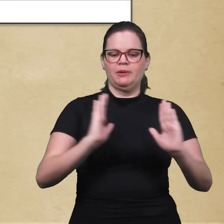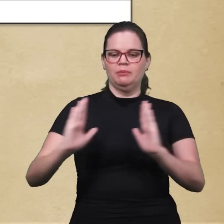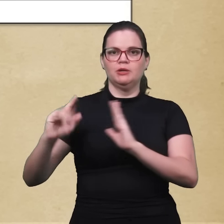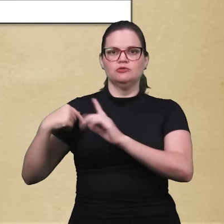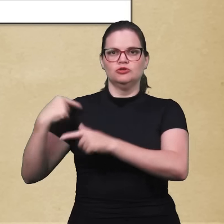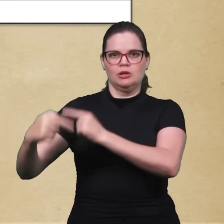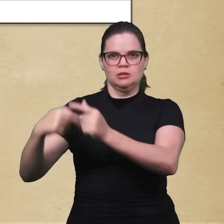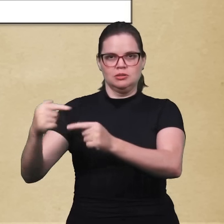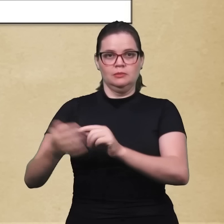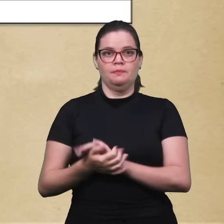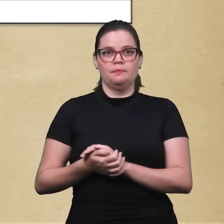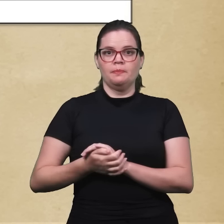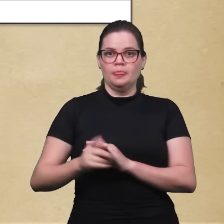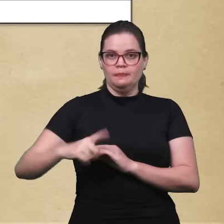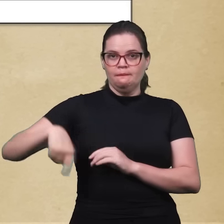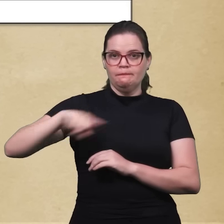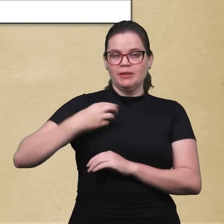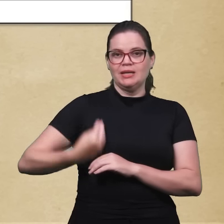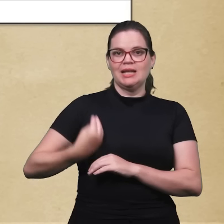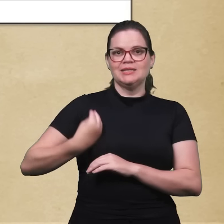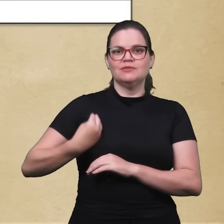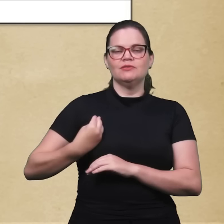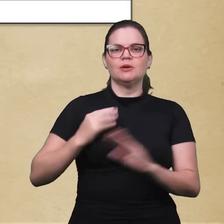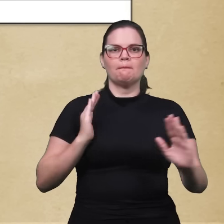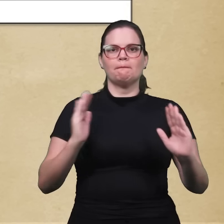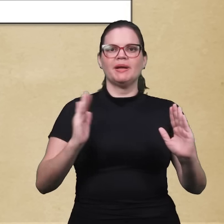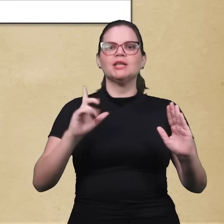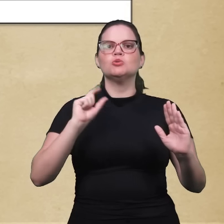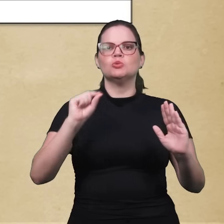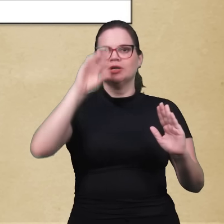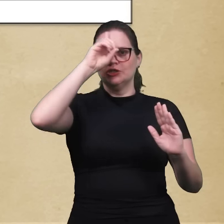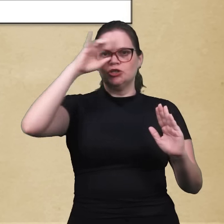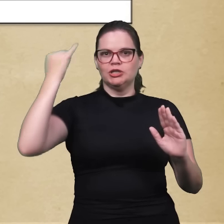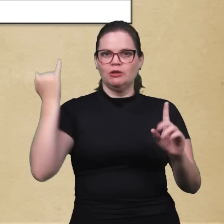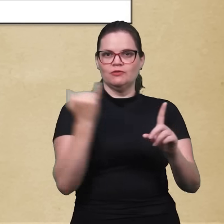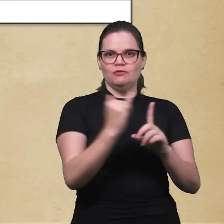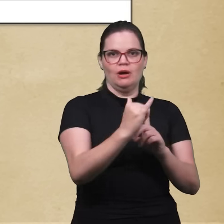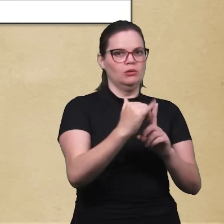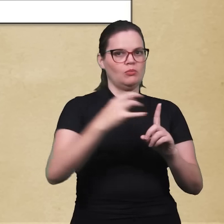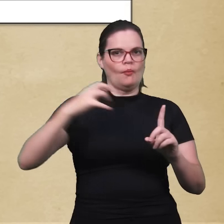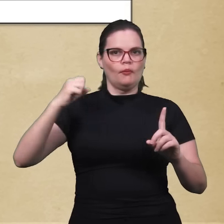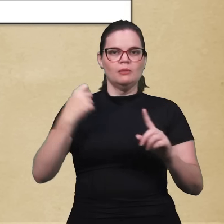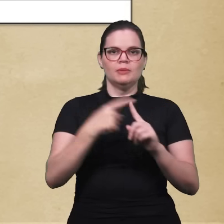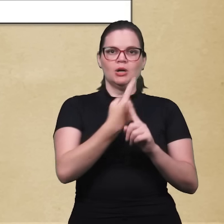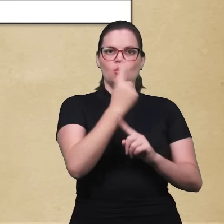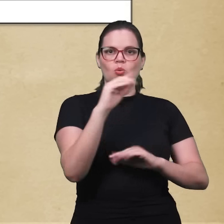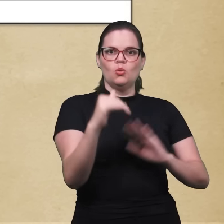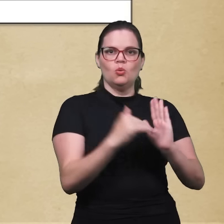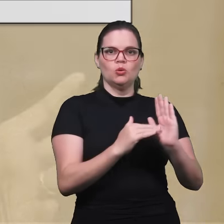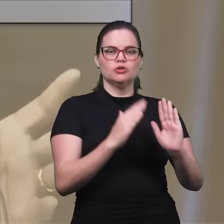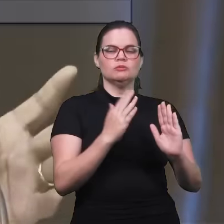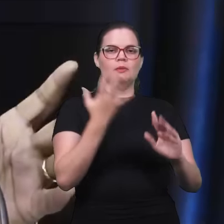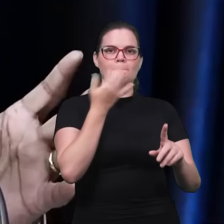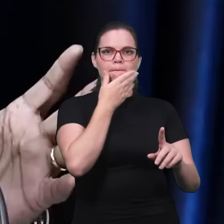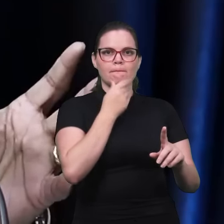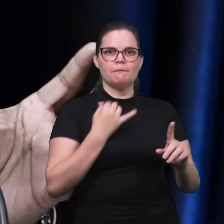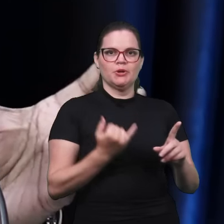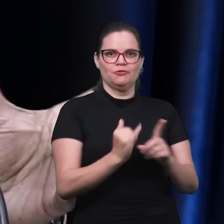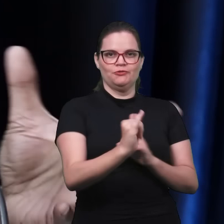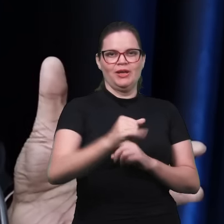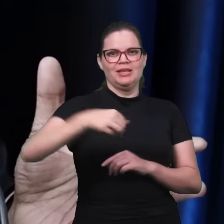vêm viver num período interbíblico que nós chamamos. O último profeta, Malaquias, ele profetizou entre o período